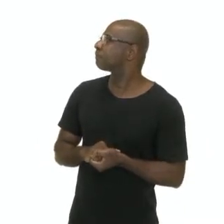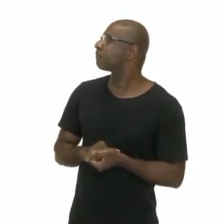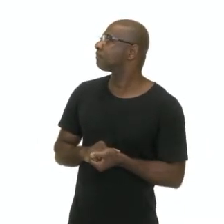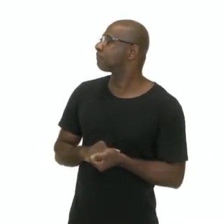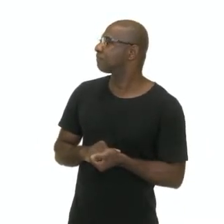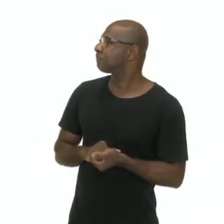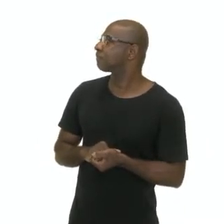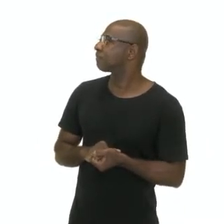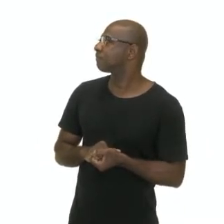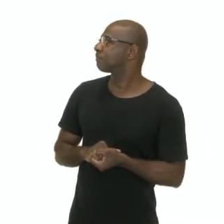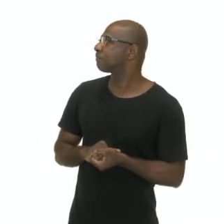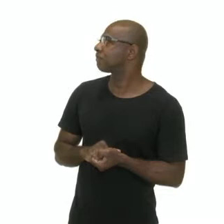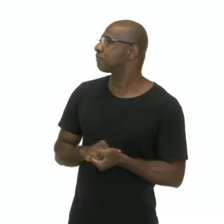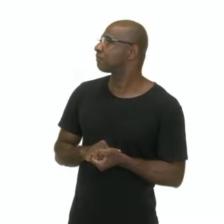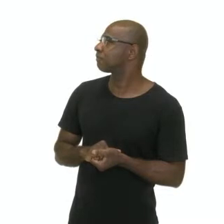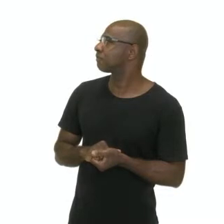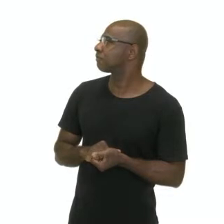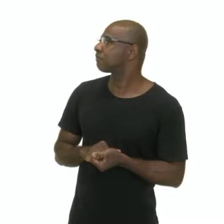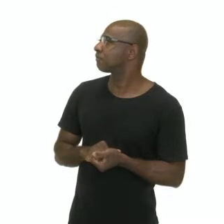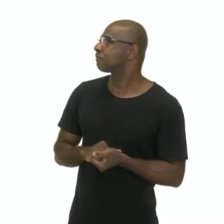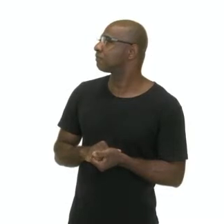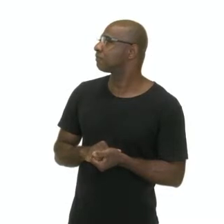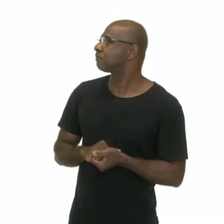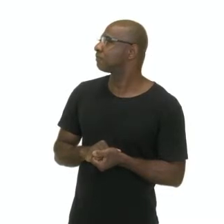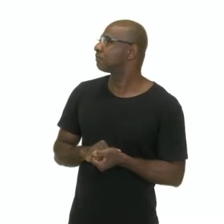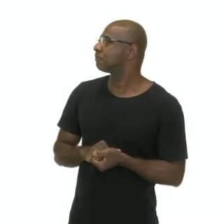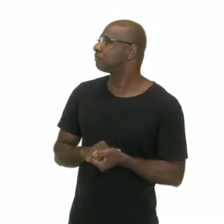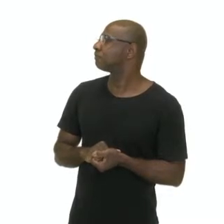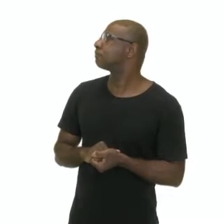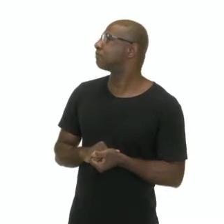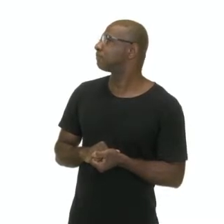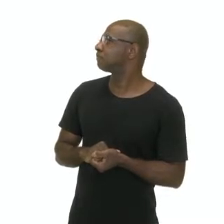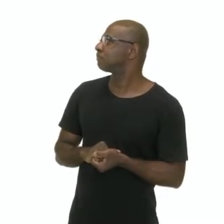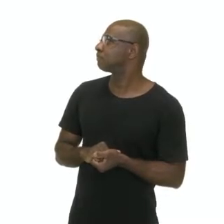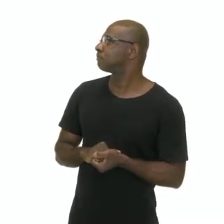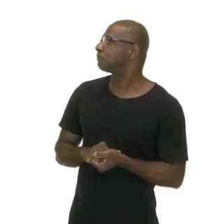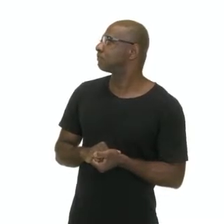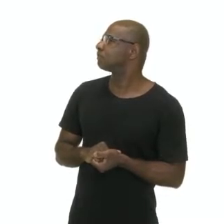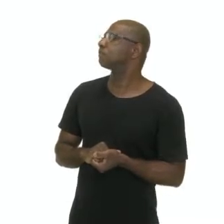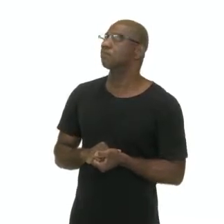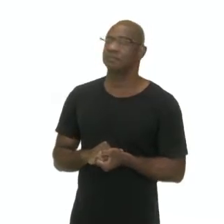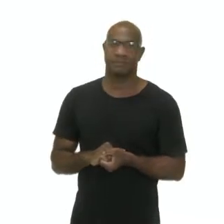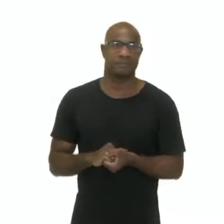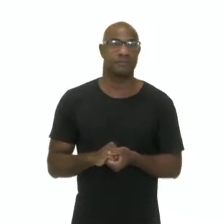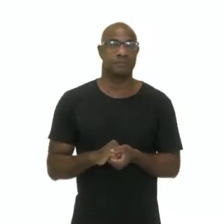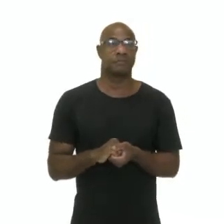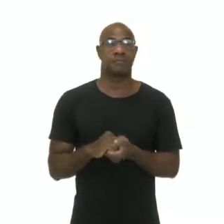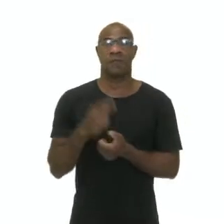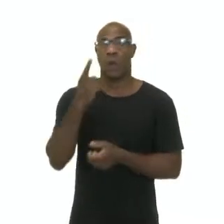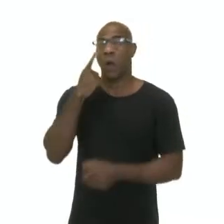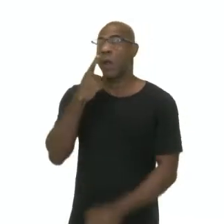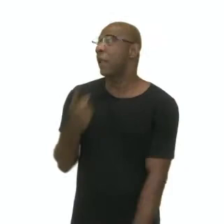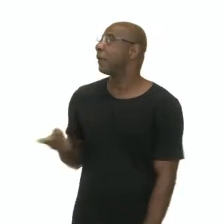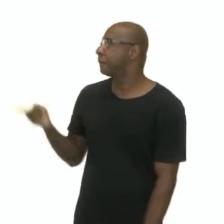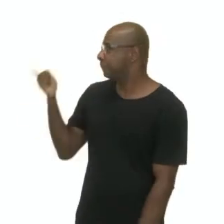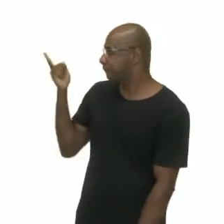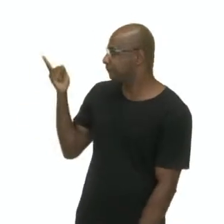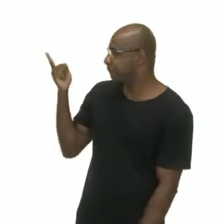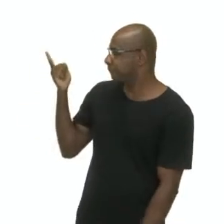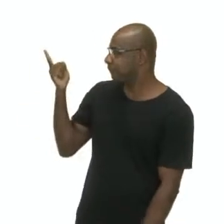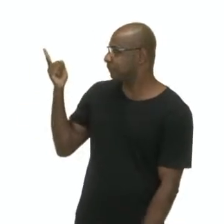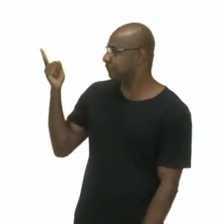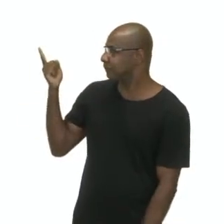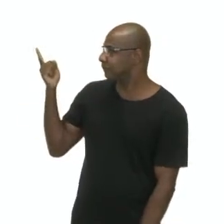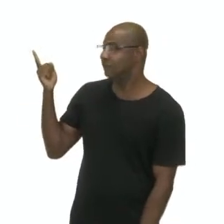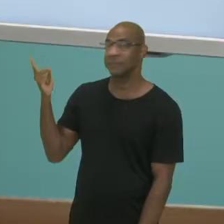todo o contrário, para que se entendam melhor e haja paz de uma buena. Olha lá. E, voltando aqui,